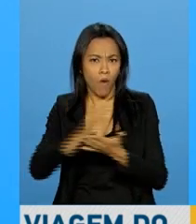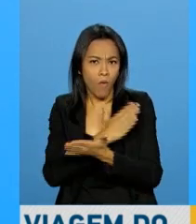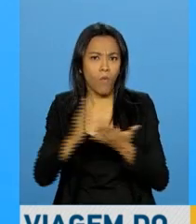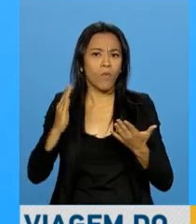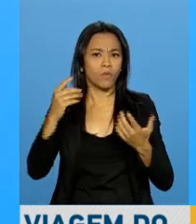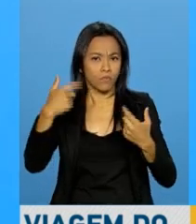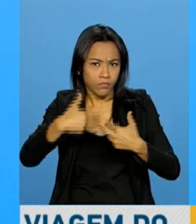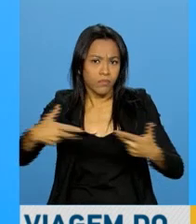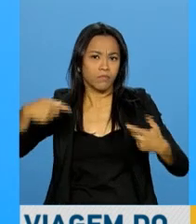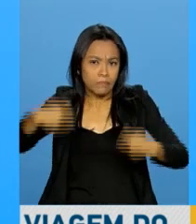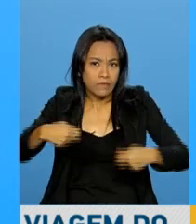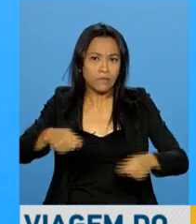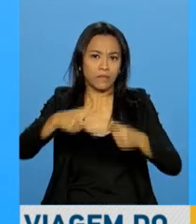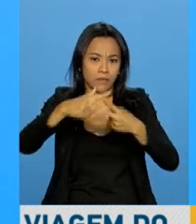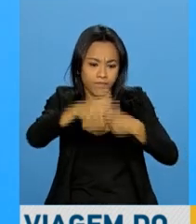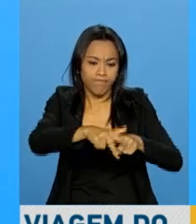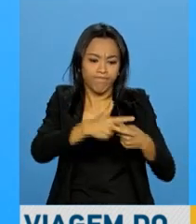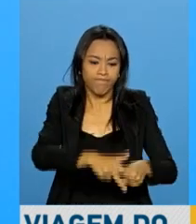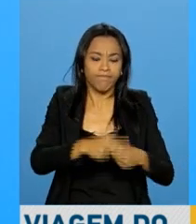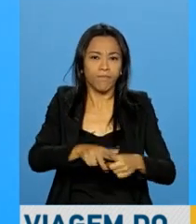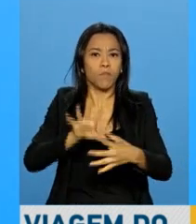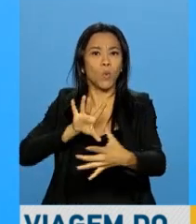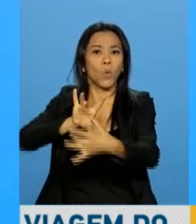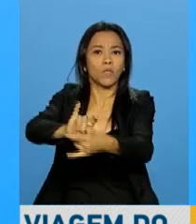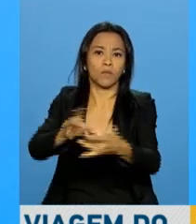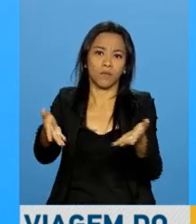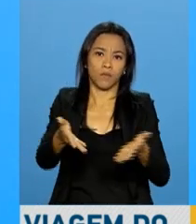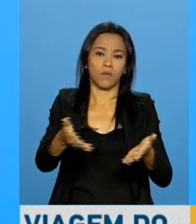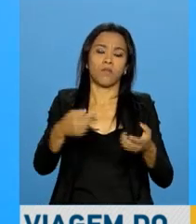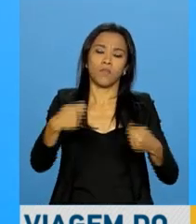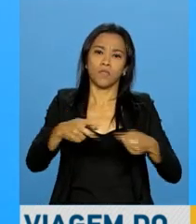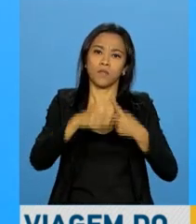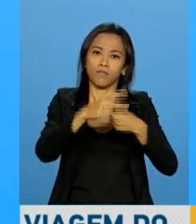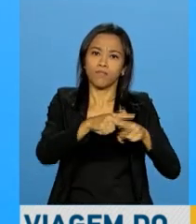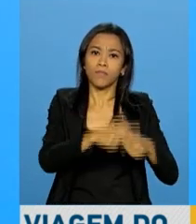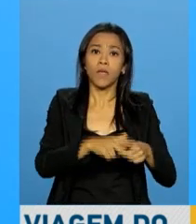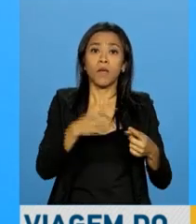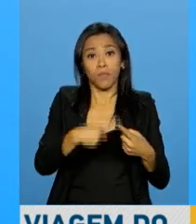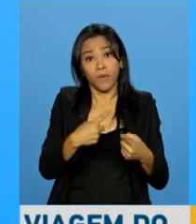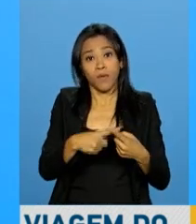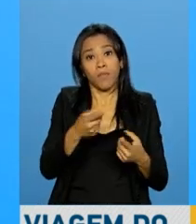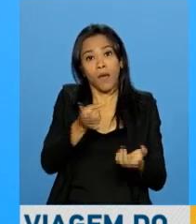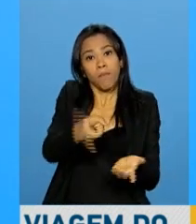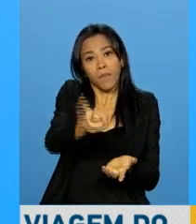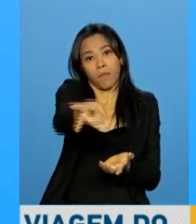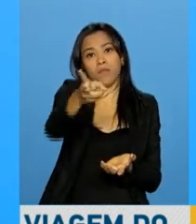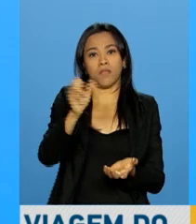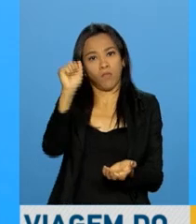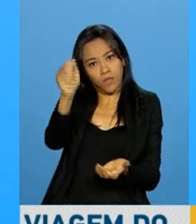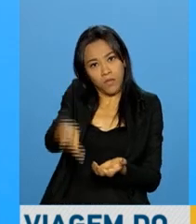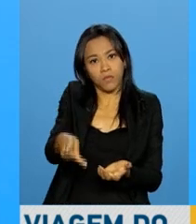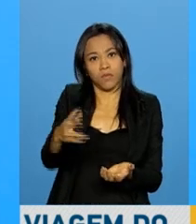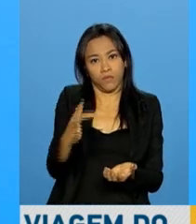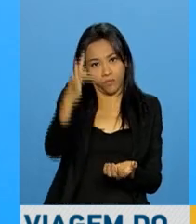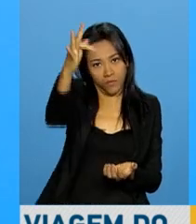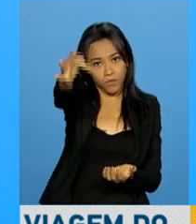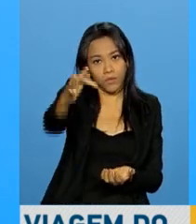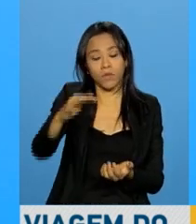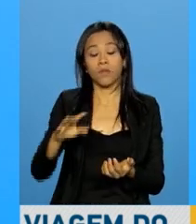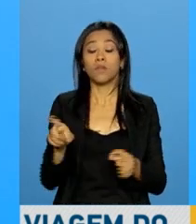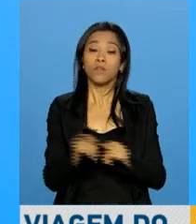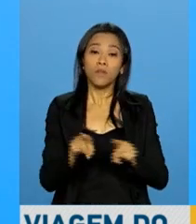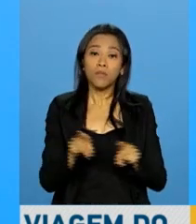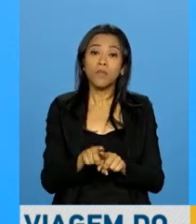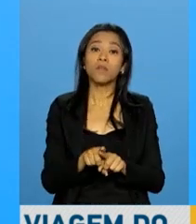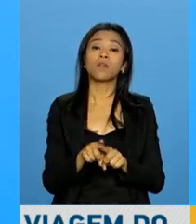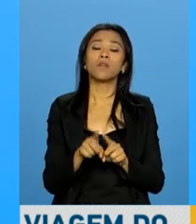Ajustá-lo é essencial, não apenas para salvar a própria Previdência, mas também para o esforço